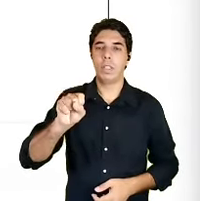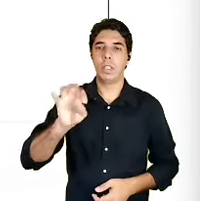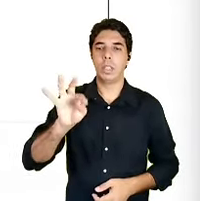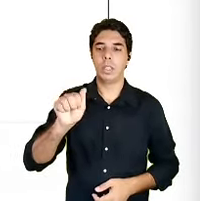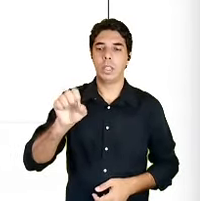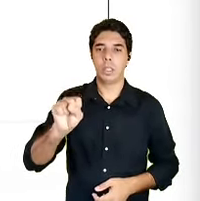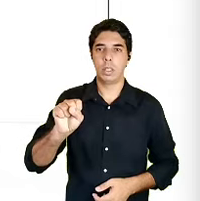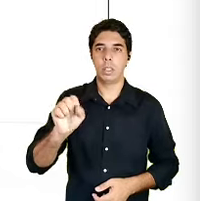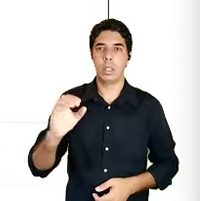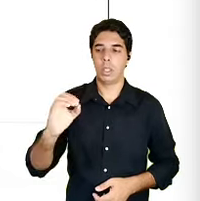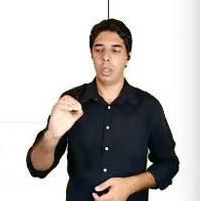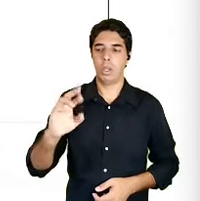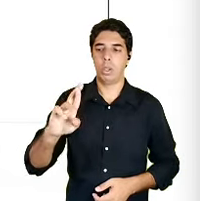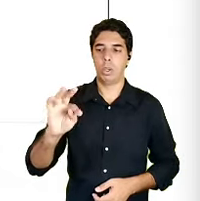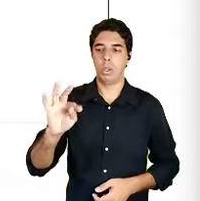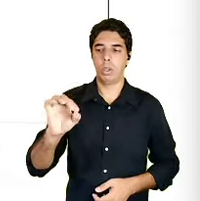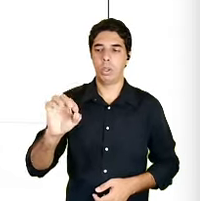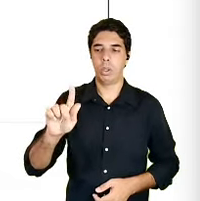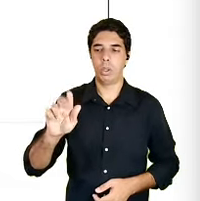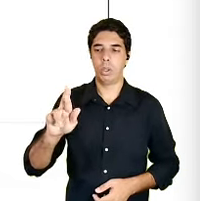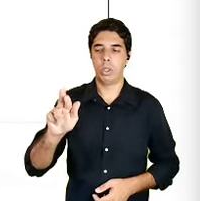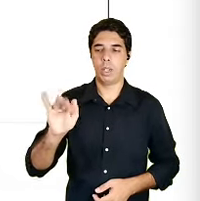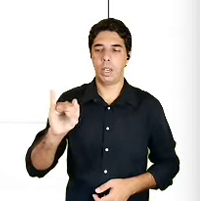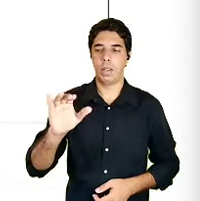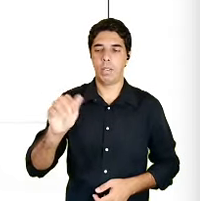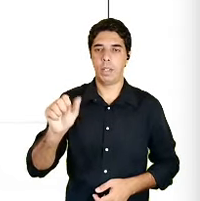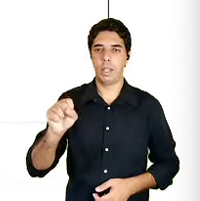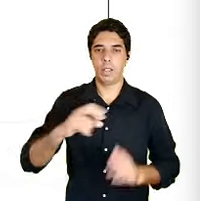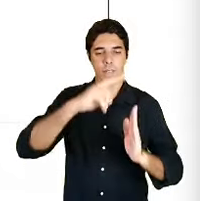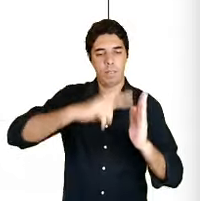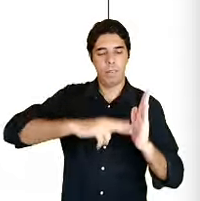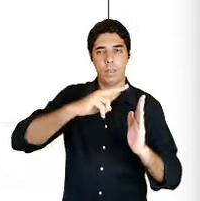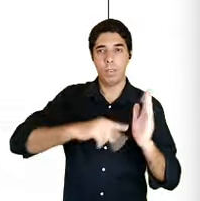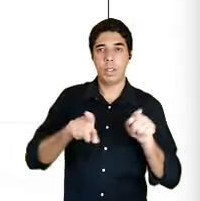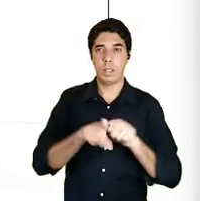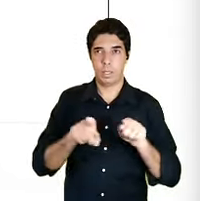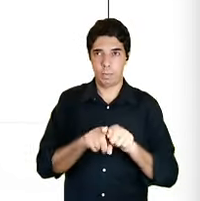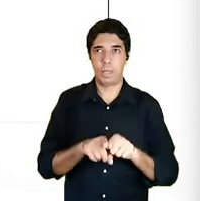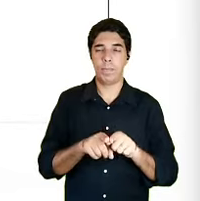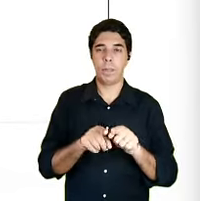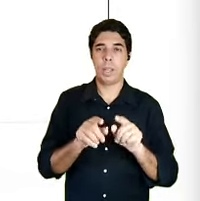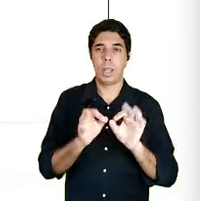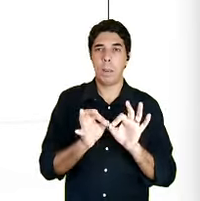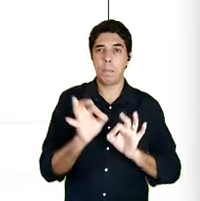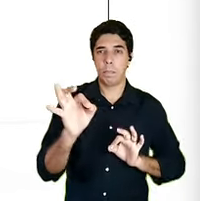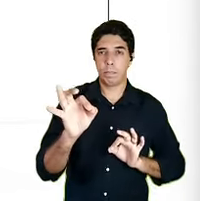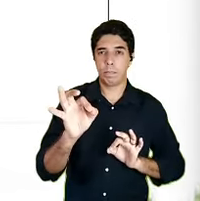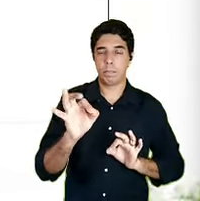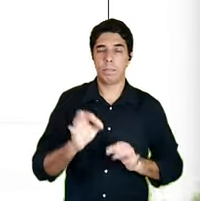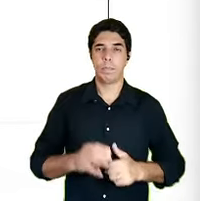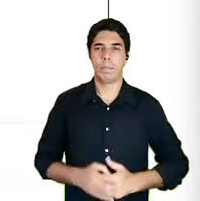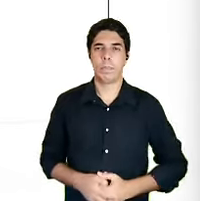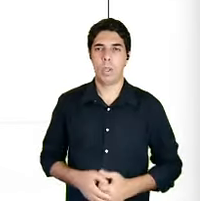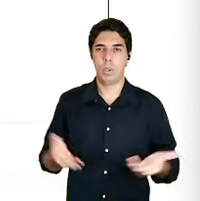perspectivas. E aí está dentro do assunto de projeções ortográficas. E hoje nós vamos começar a falar um